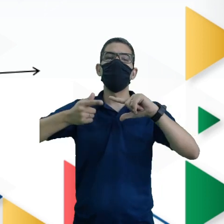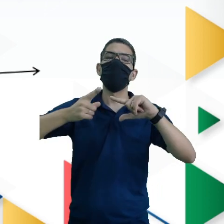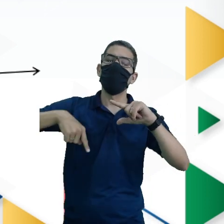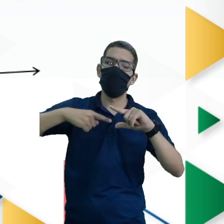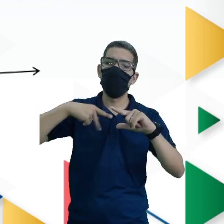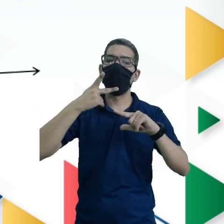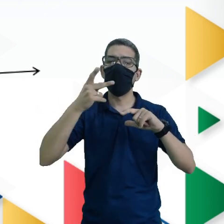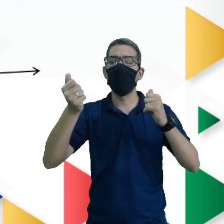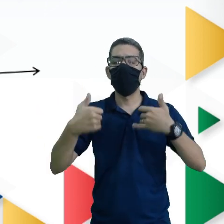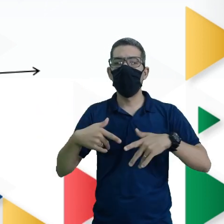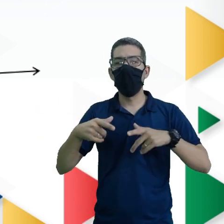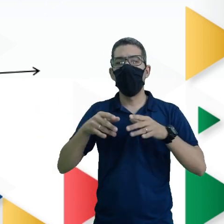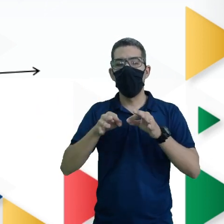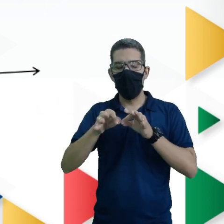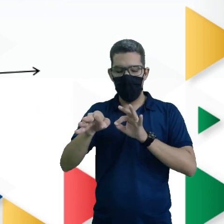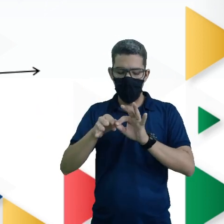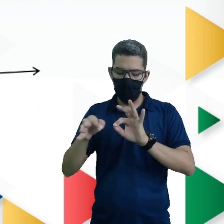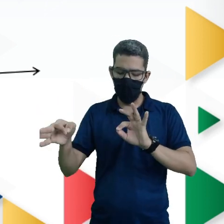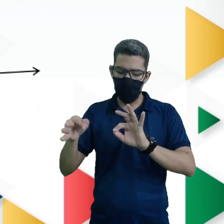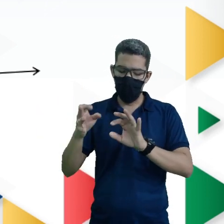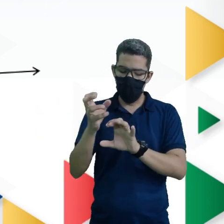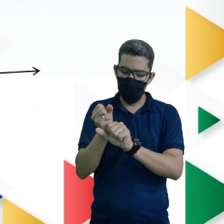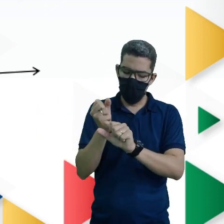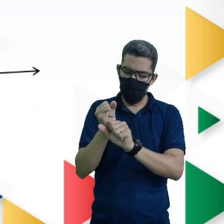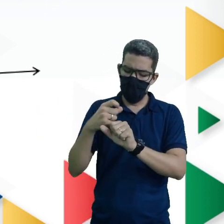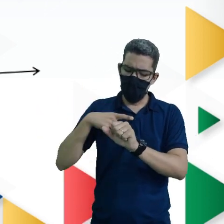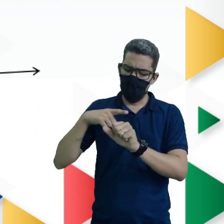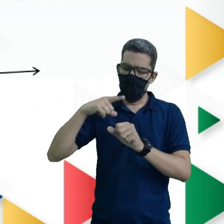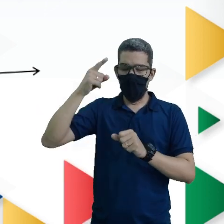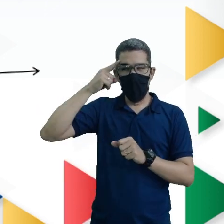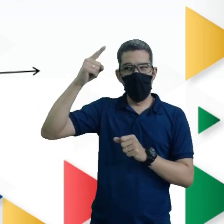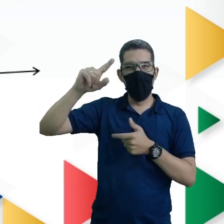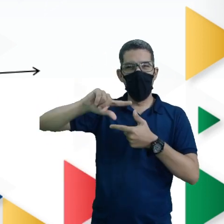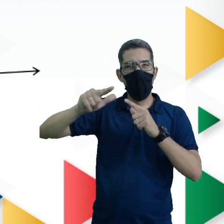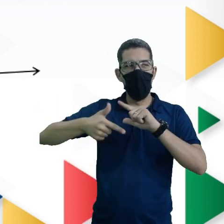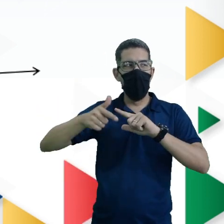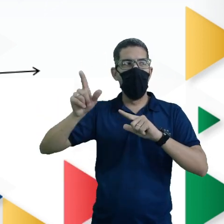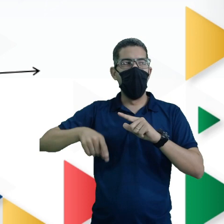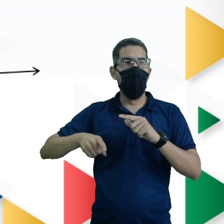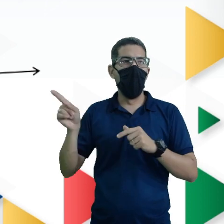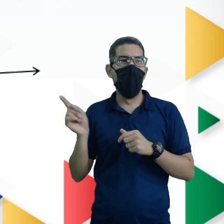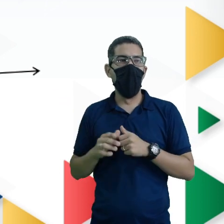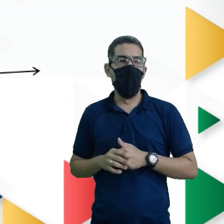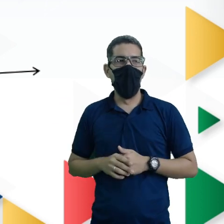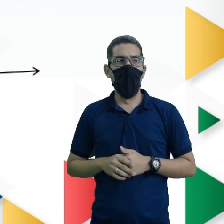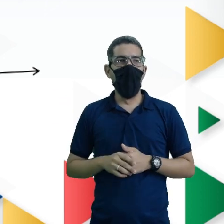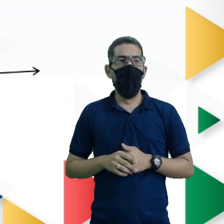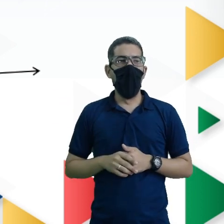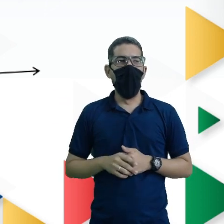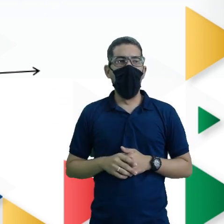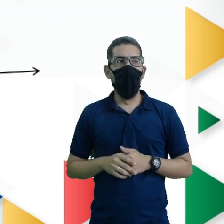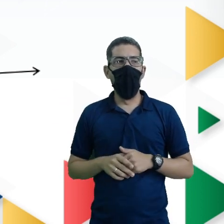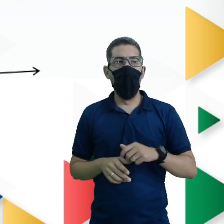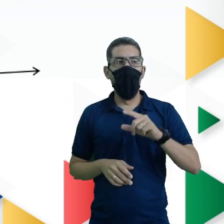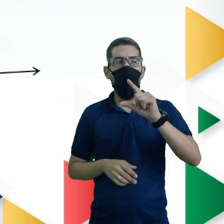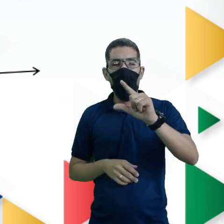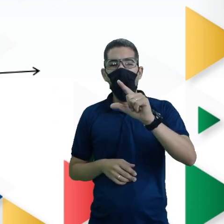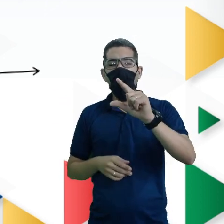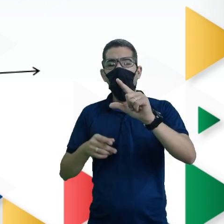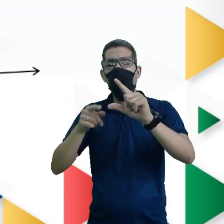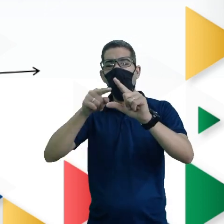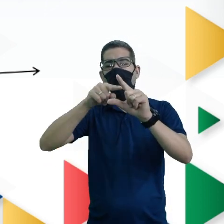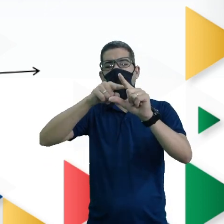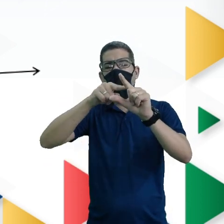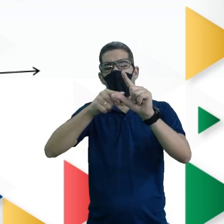grandezas e medidas, a abertura, mas na noção geométrica é exatamente isso, ó. E o ponto de encontro das semirretas